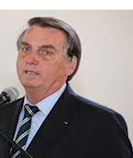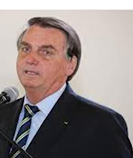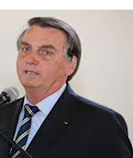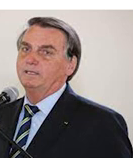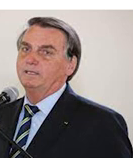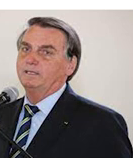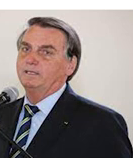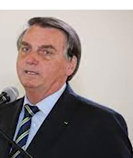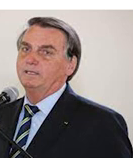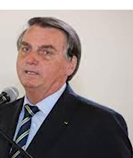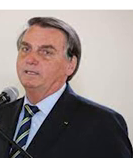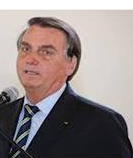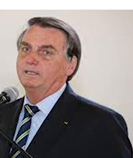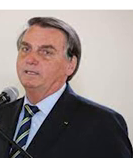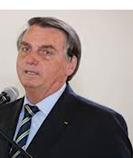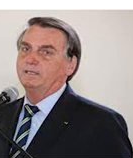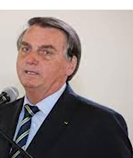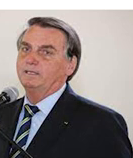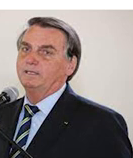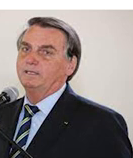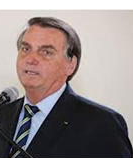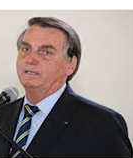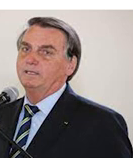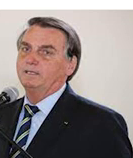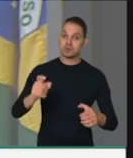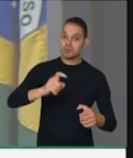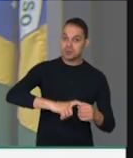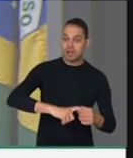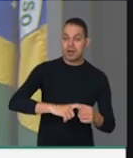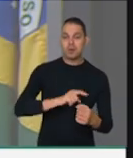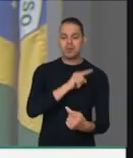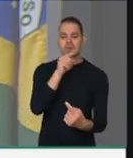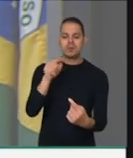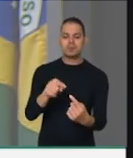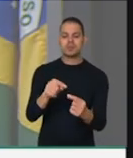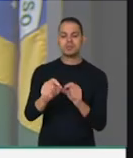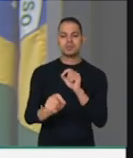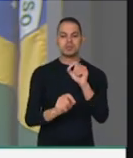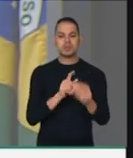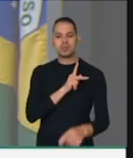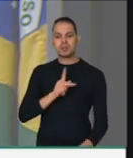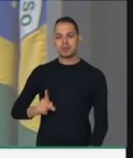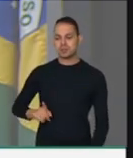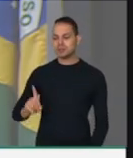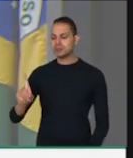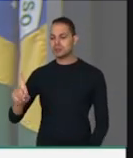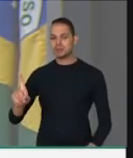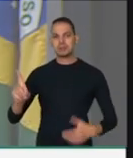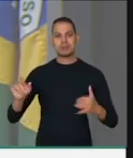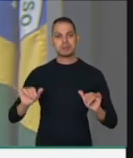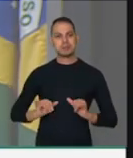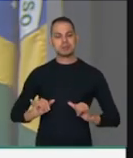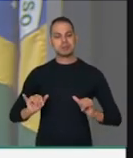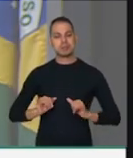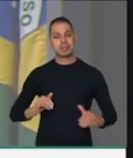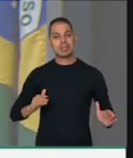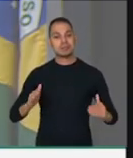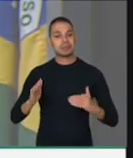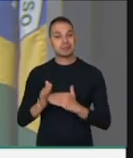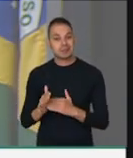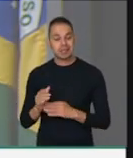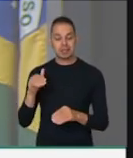cpmi da expectativas será retomada A Ideia é deixar o presidente sangrando até a campanha eleitoral de